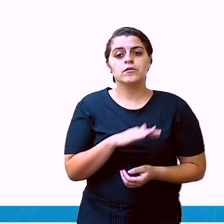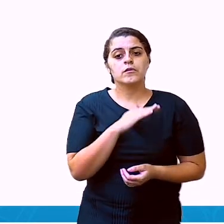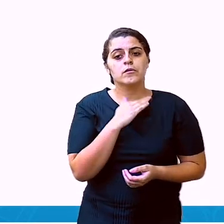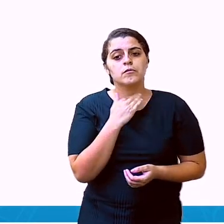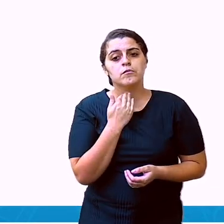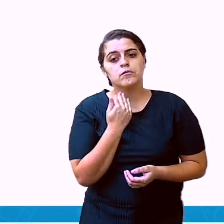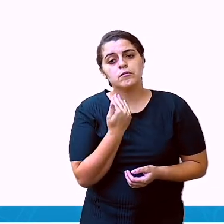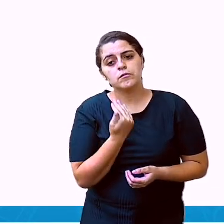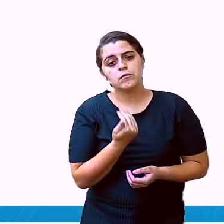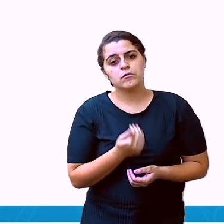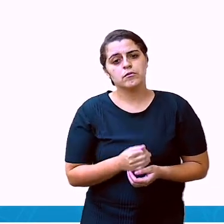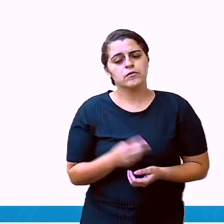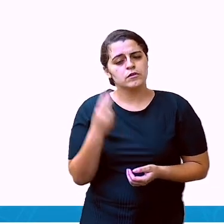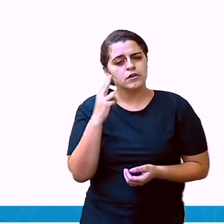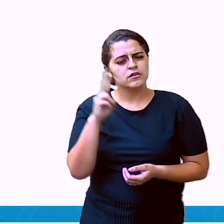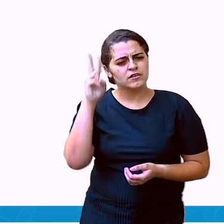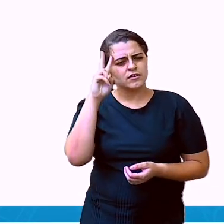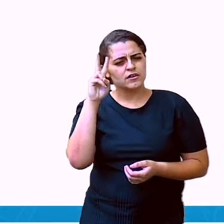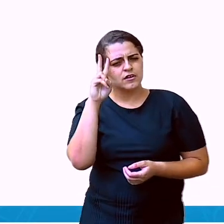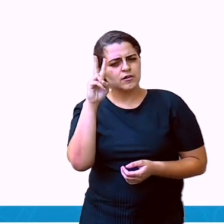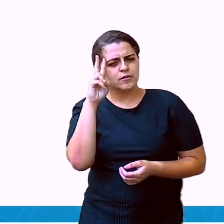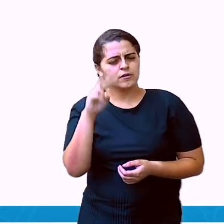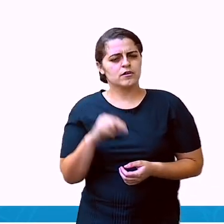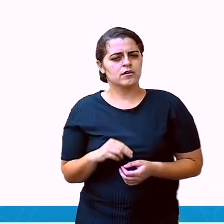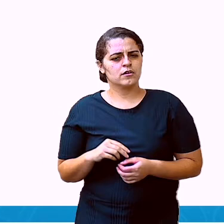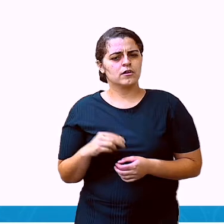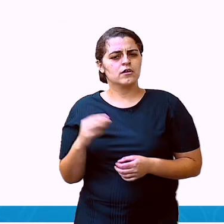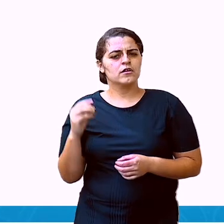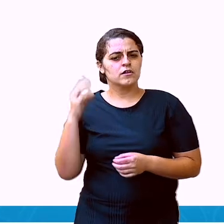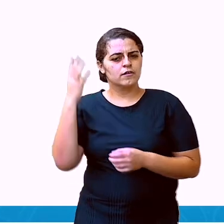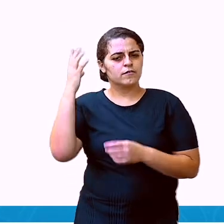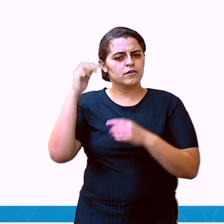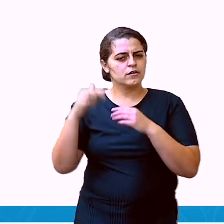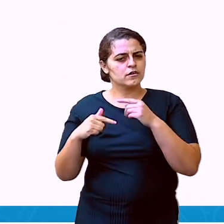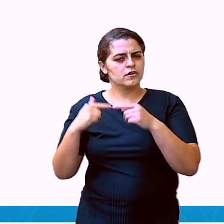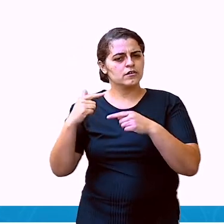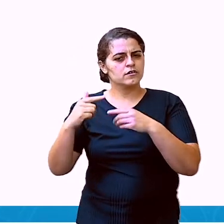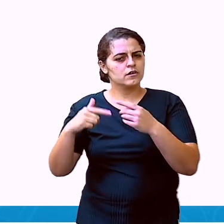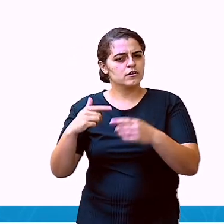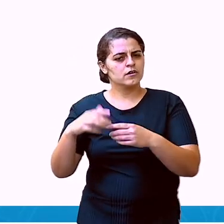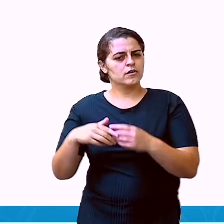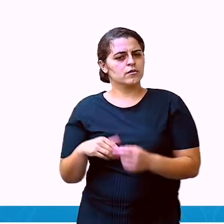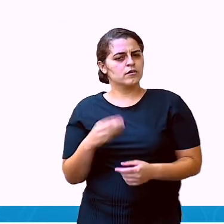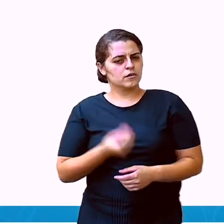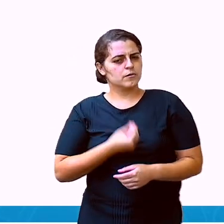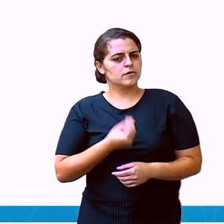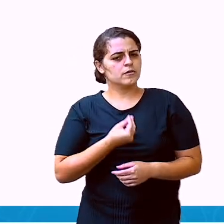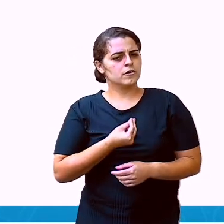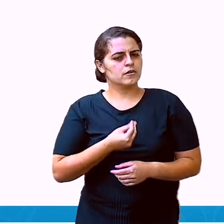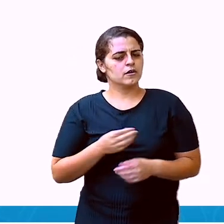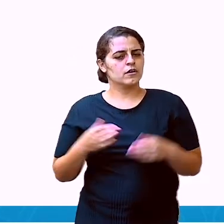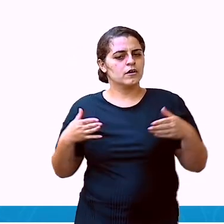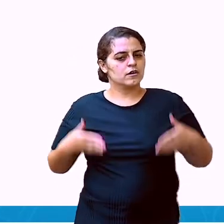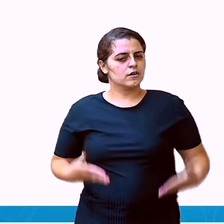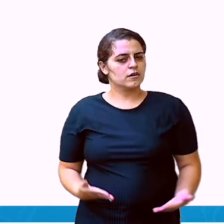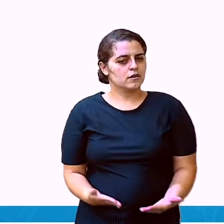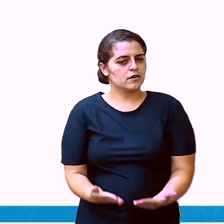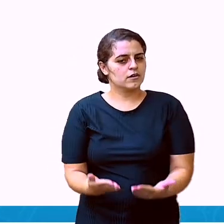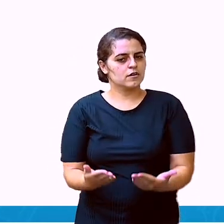morrer. Vocês lembram do ciclo da vida do componente vivo? Ele